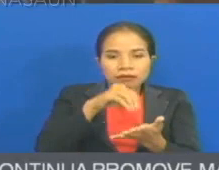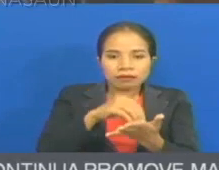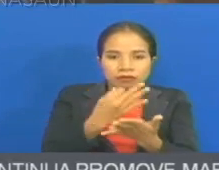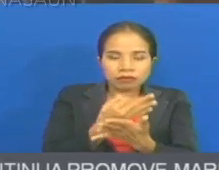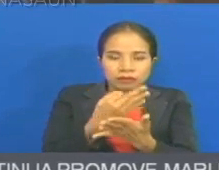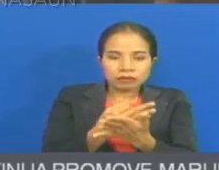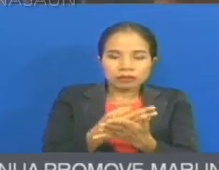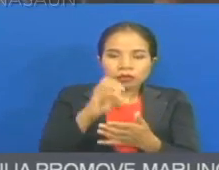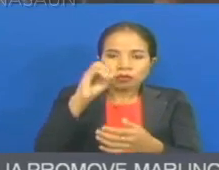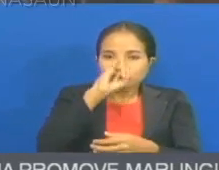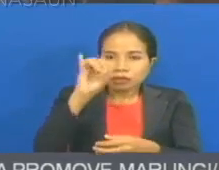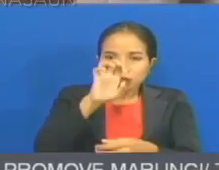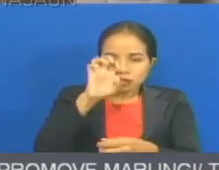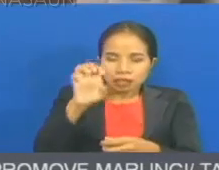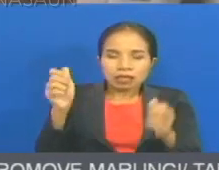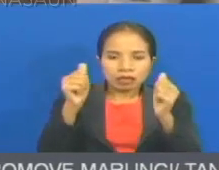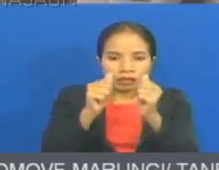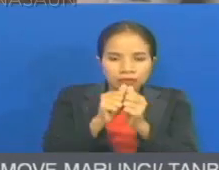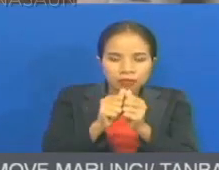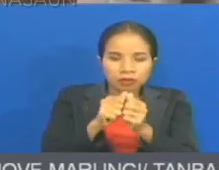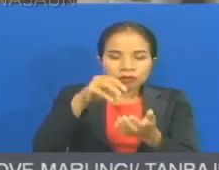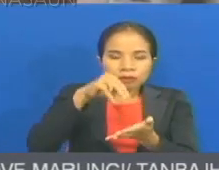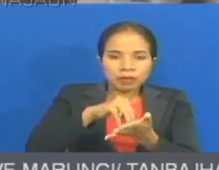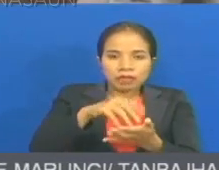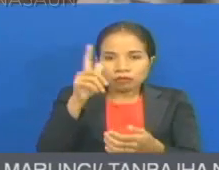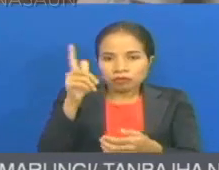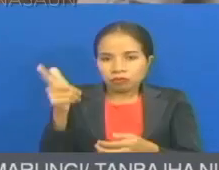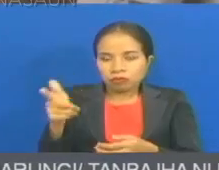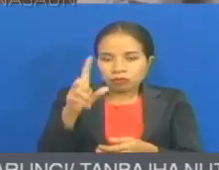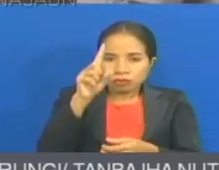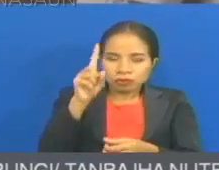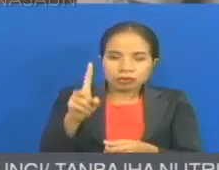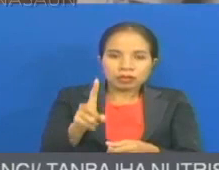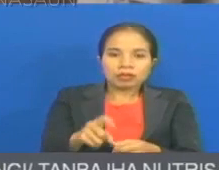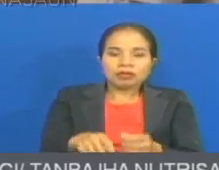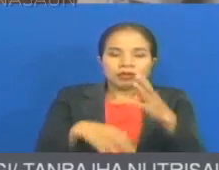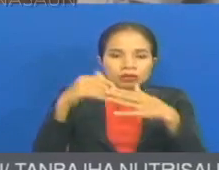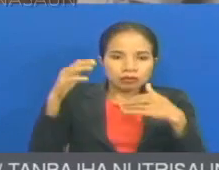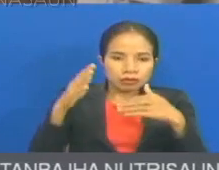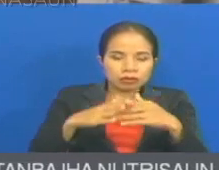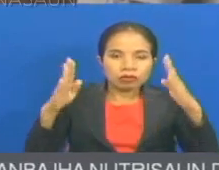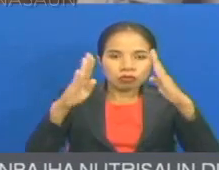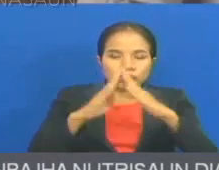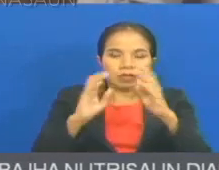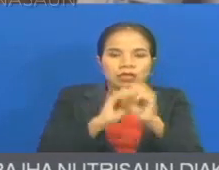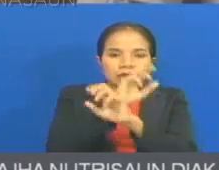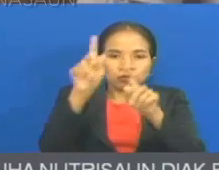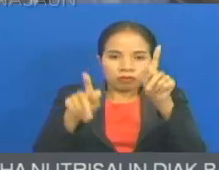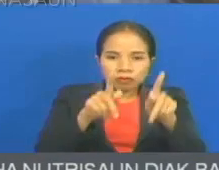orçamento geral estado dólar americano milhão rua nulu resen ida, hodi construi uma na Roma mba